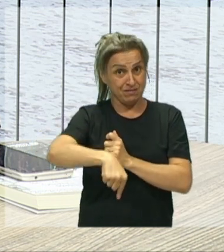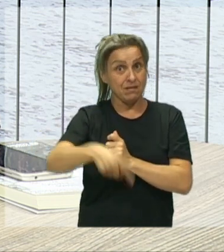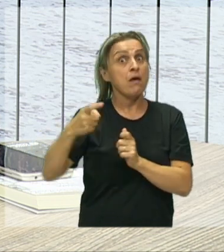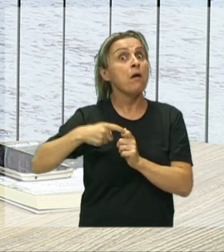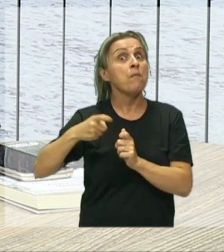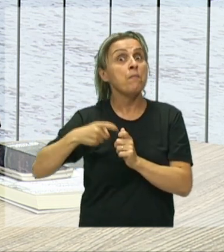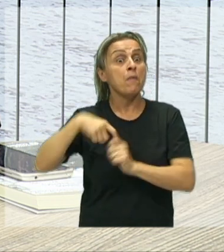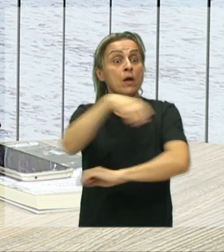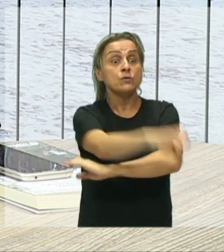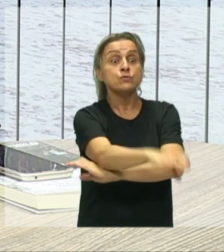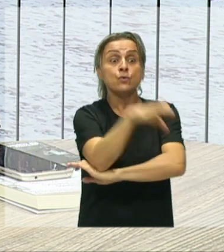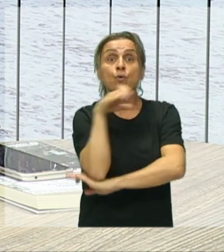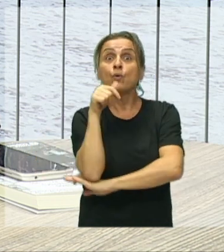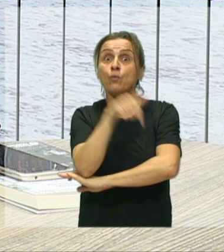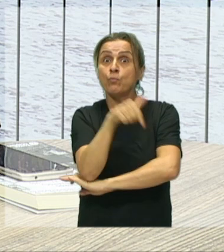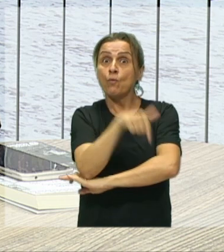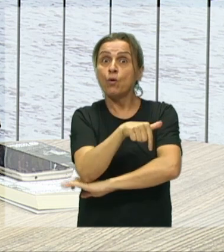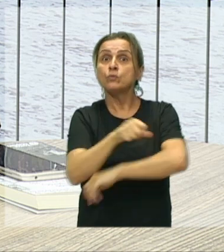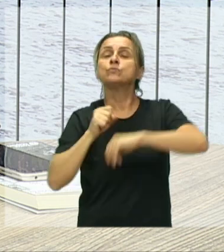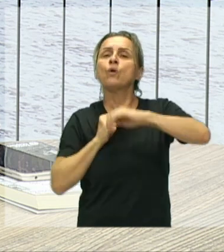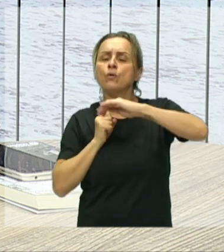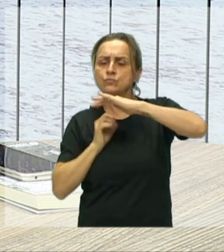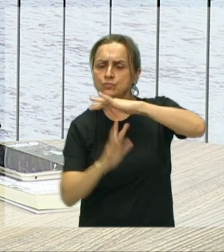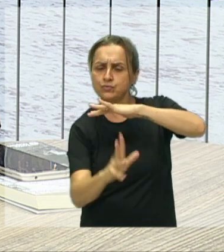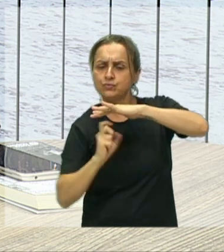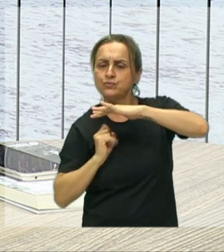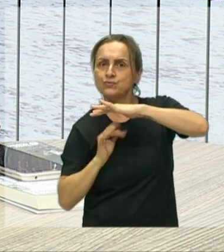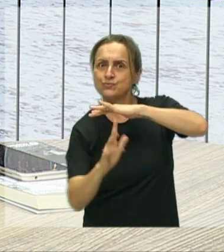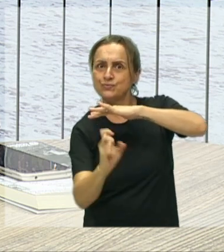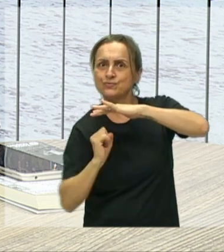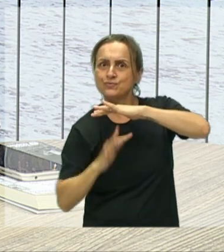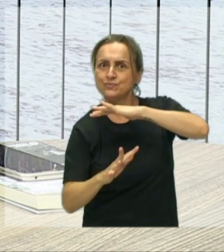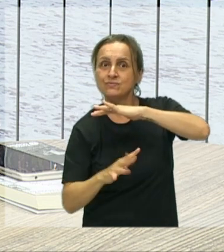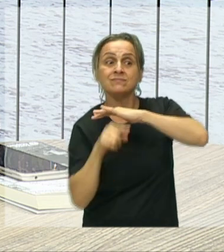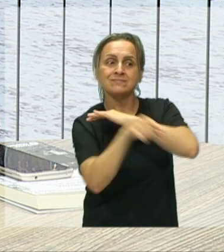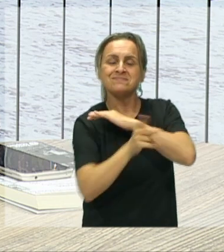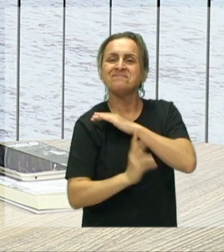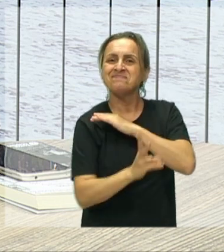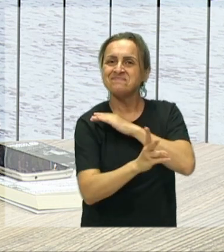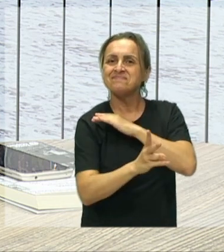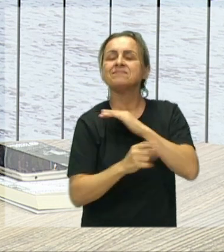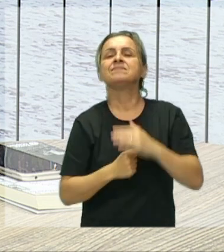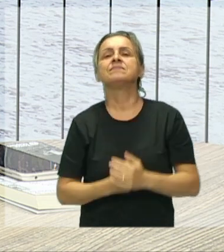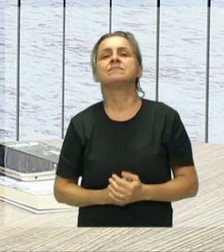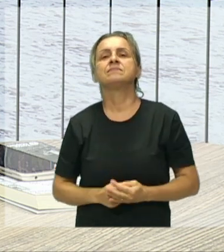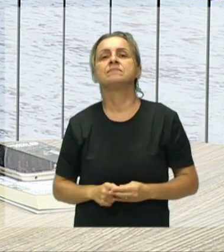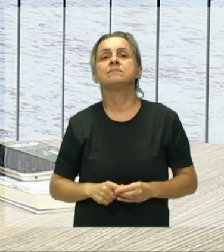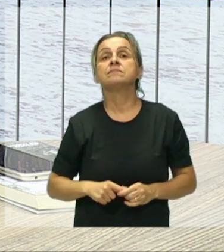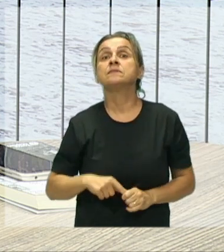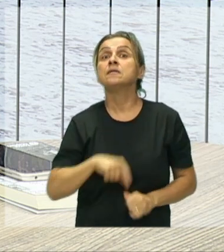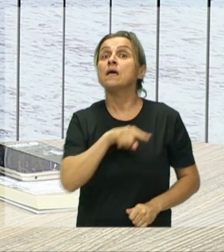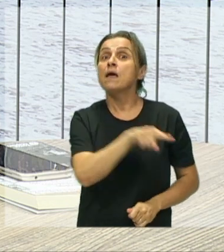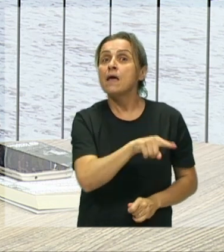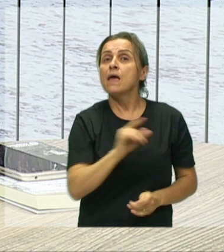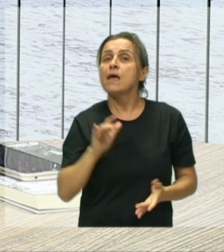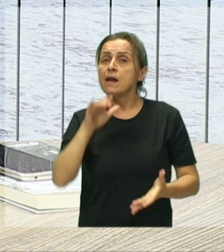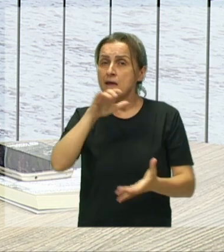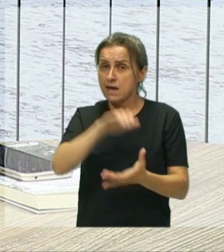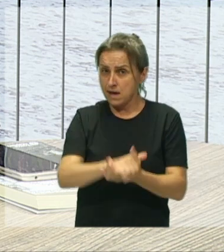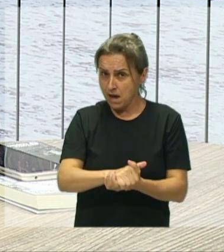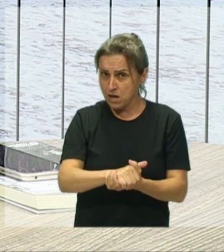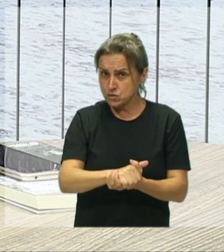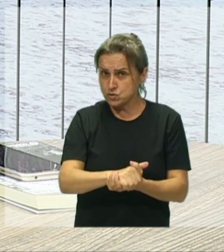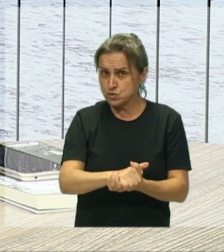do Porto, os imigrantes que entravam para fazer exame de saúde passavam por ele. Tanto é que ele casou com uma descendente